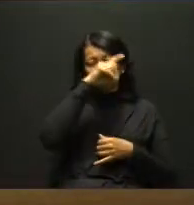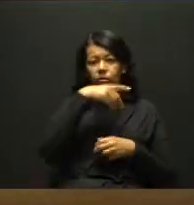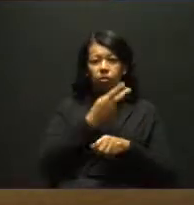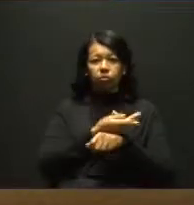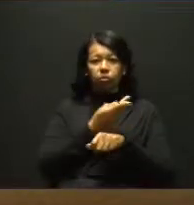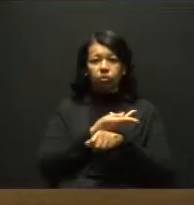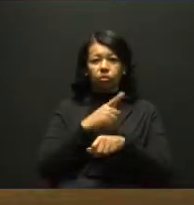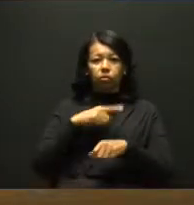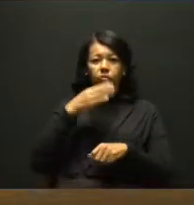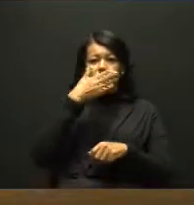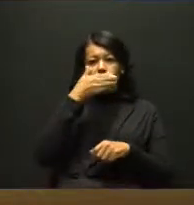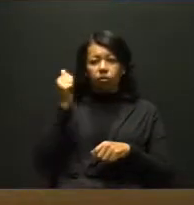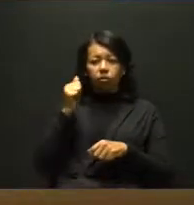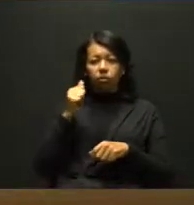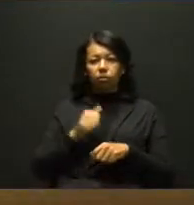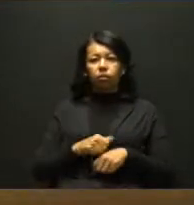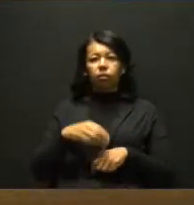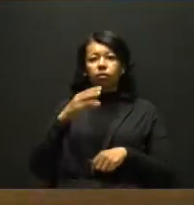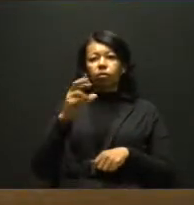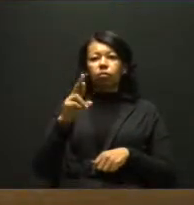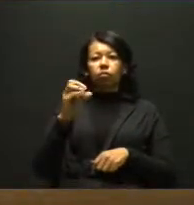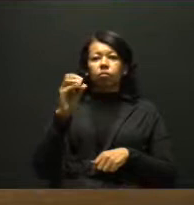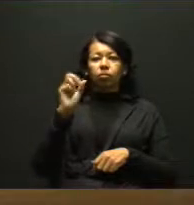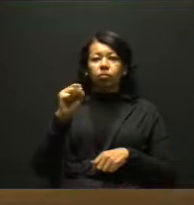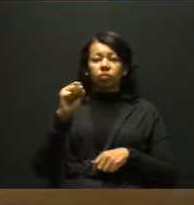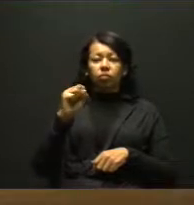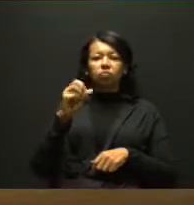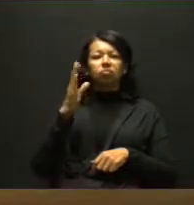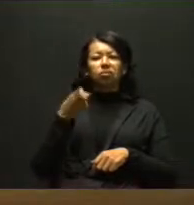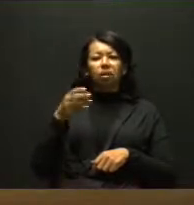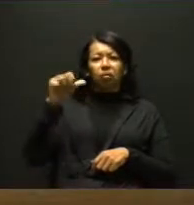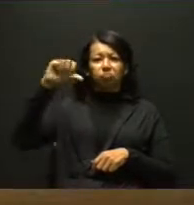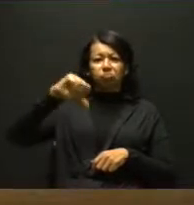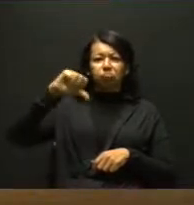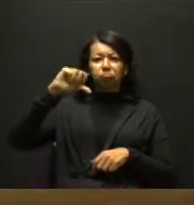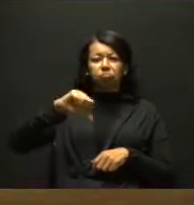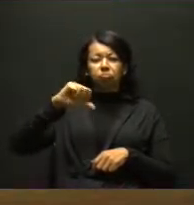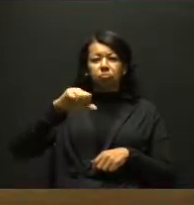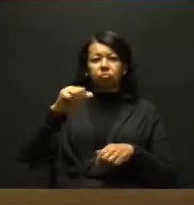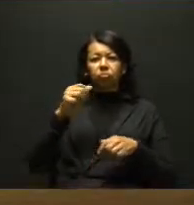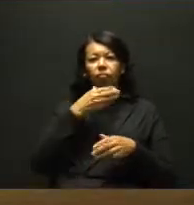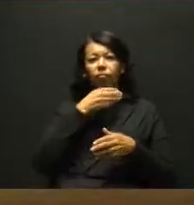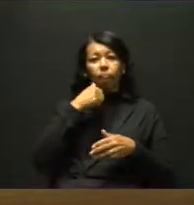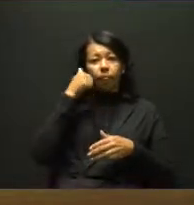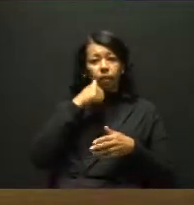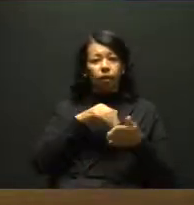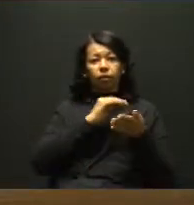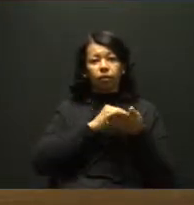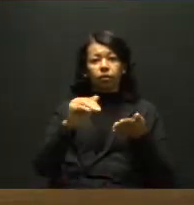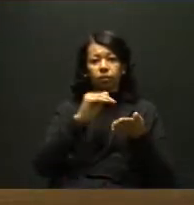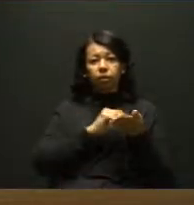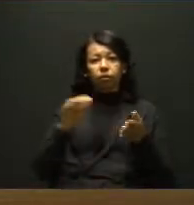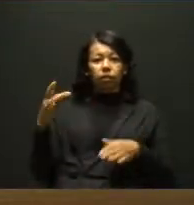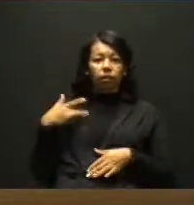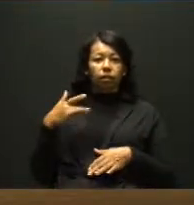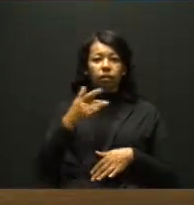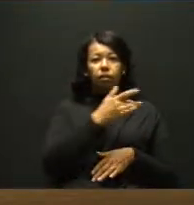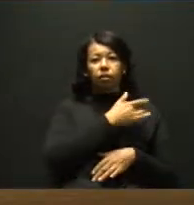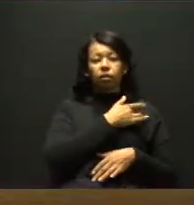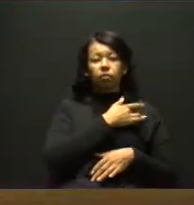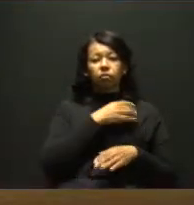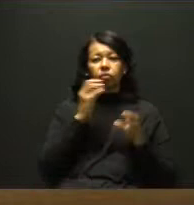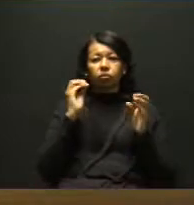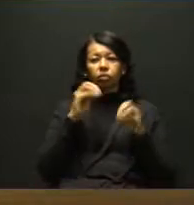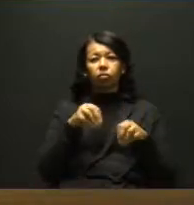desse sistema que já é muito ruim ea secretária da saúde me pega e me coloca